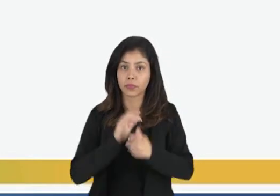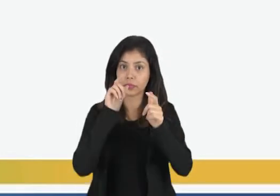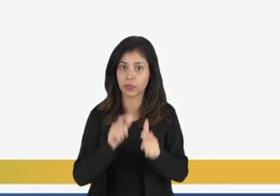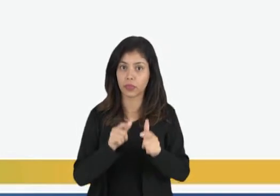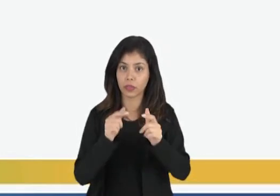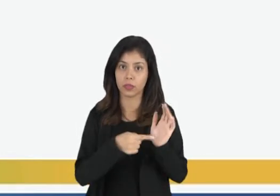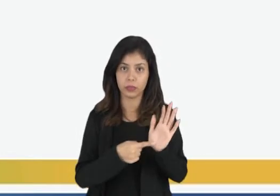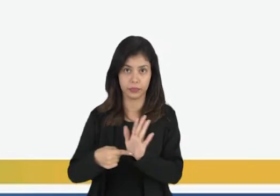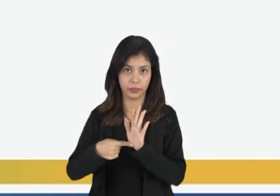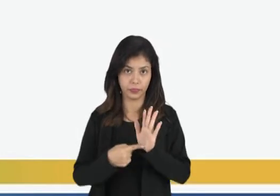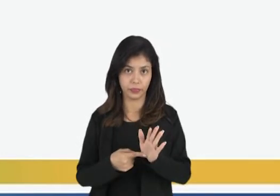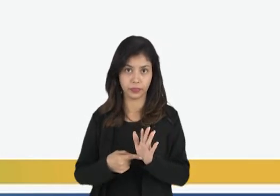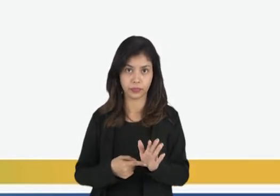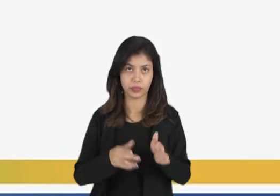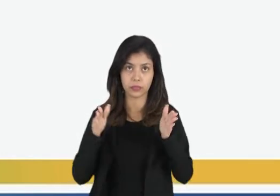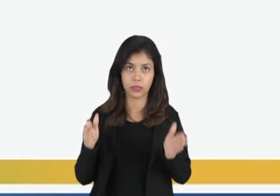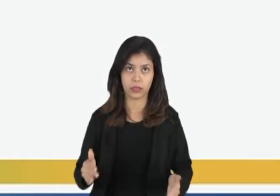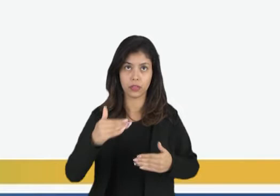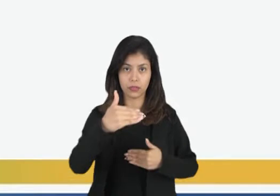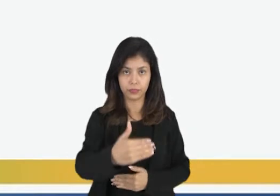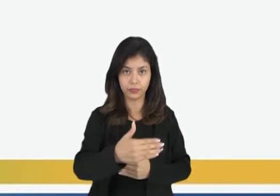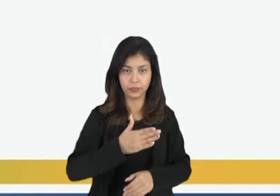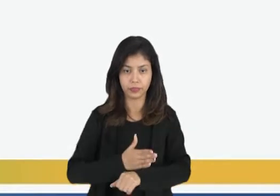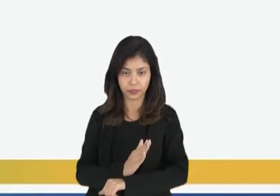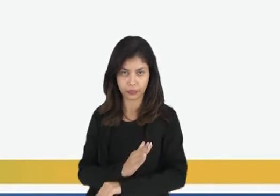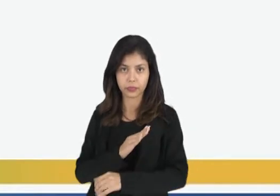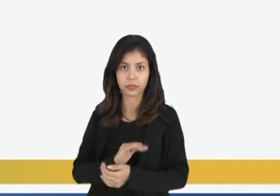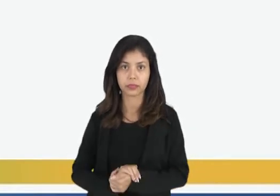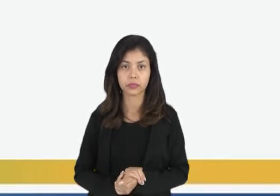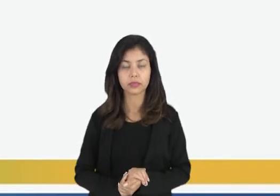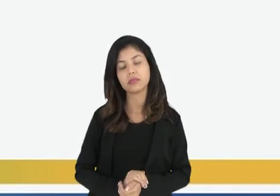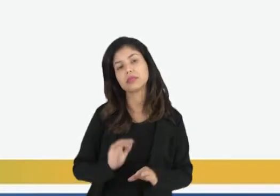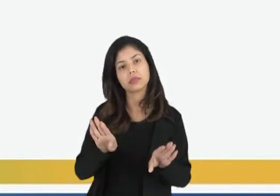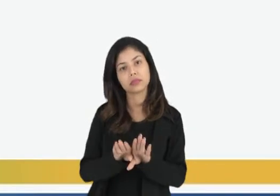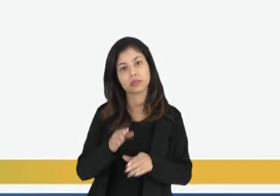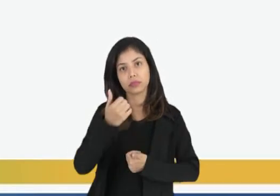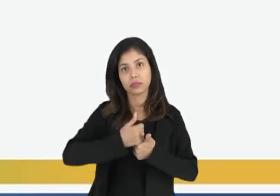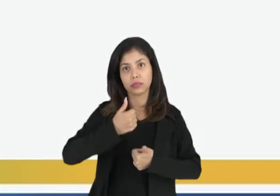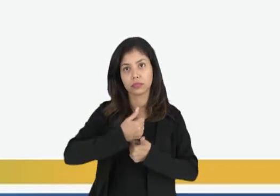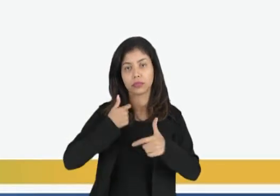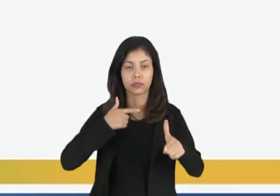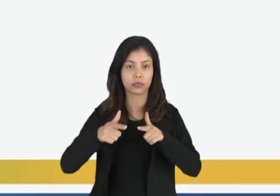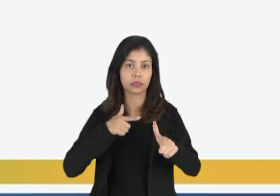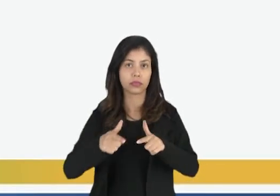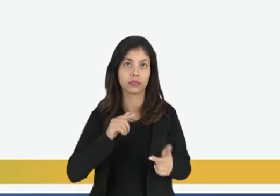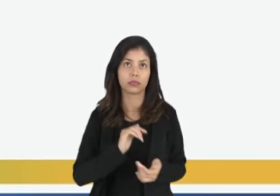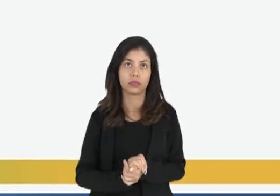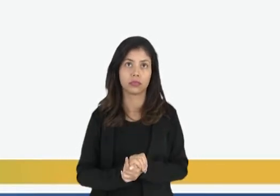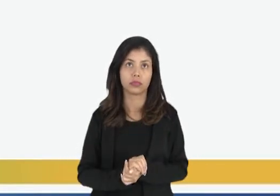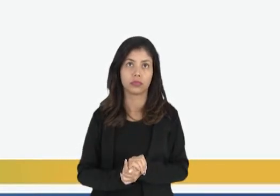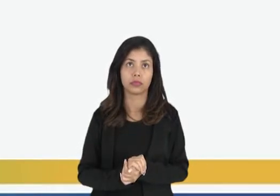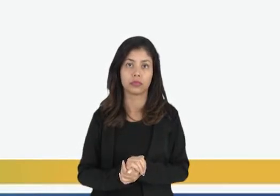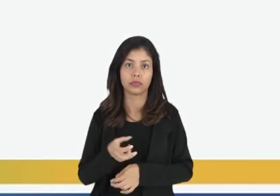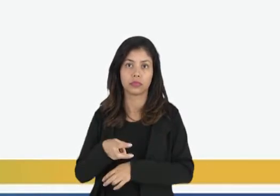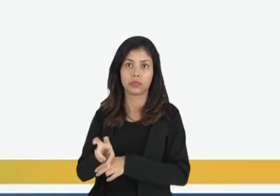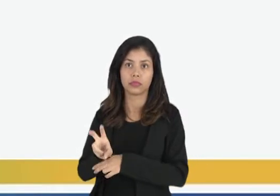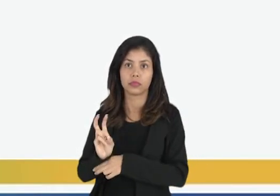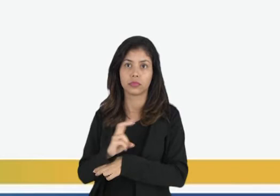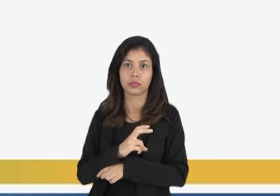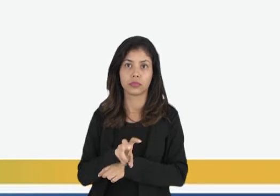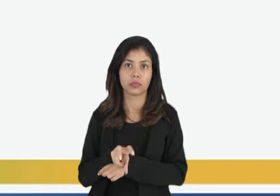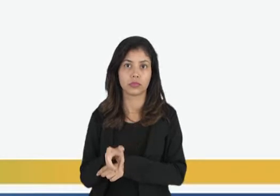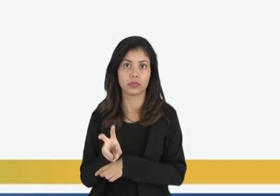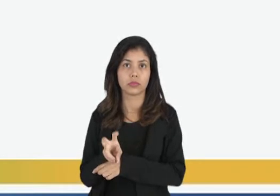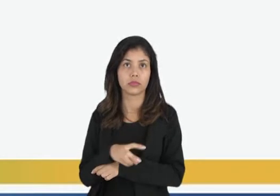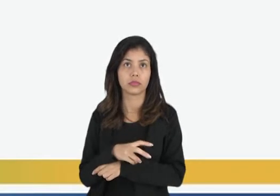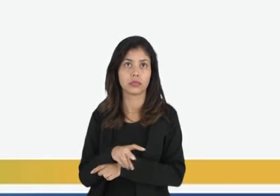onde mostra algumas caixas que estão passando e estão sendo substituídas por trabalho robotizado. E aí a gente mostra,